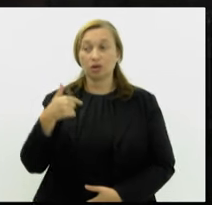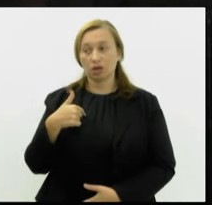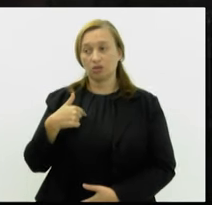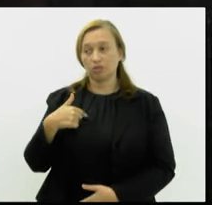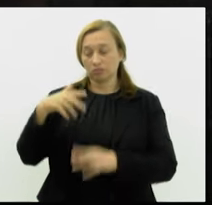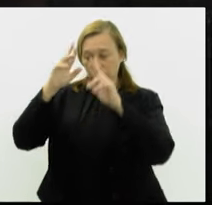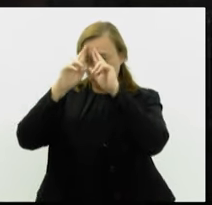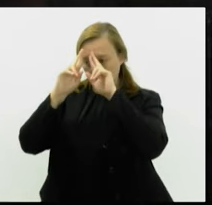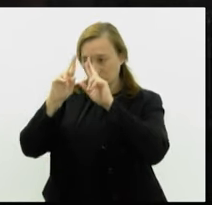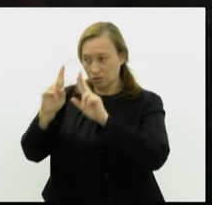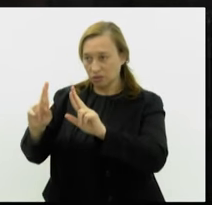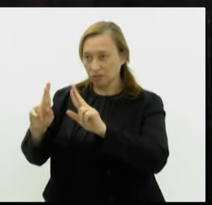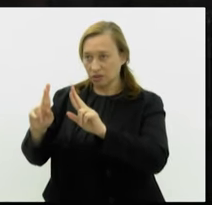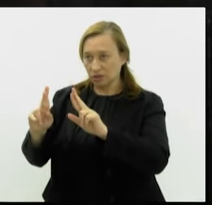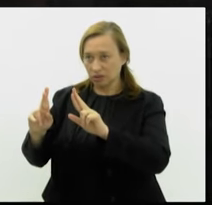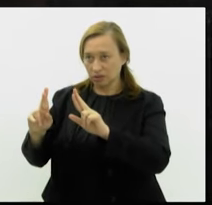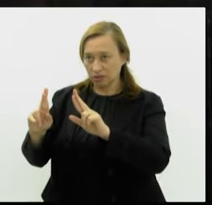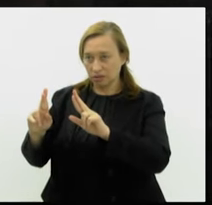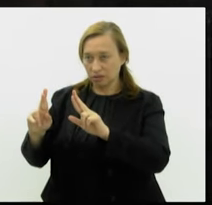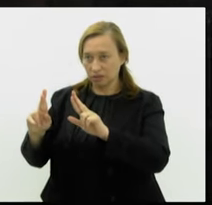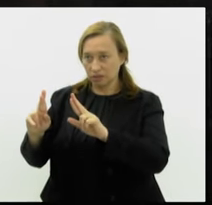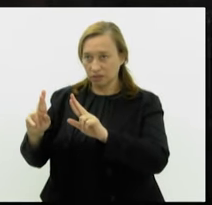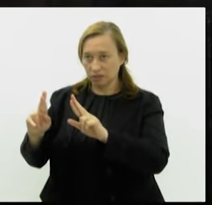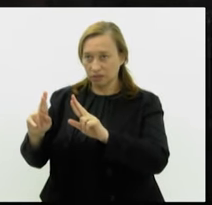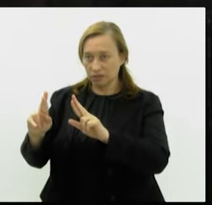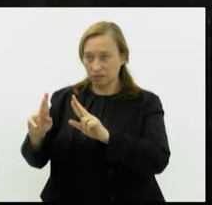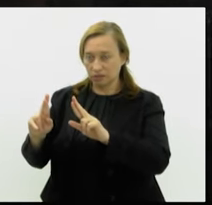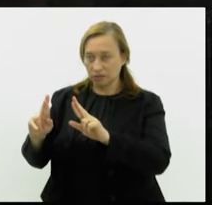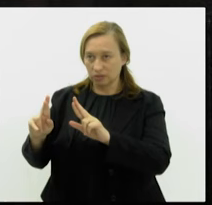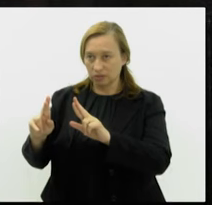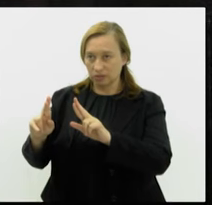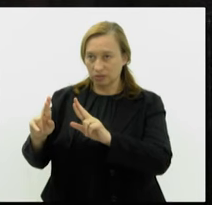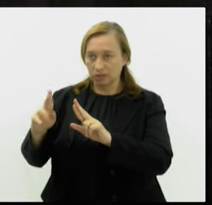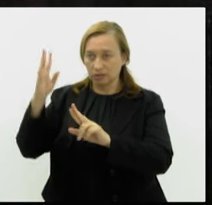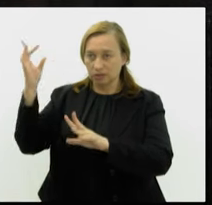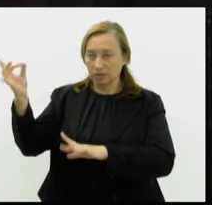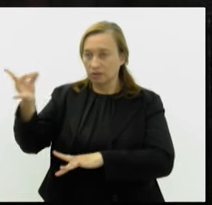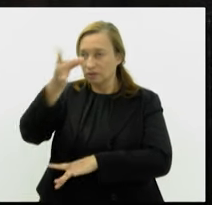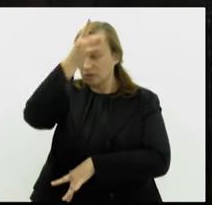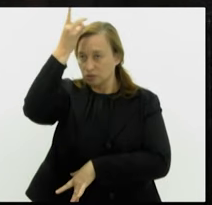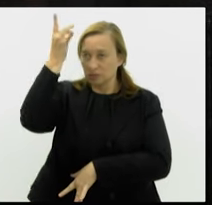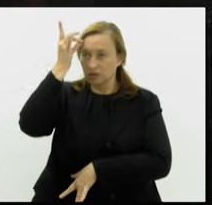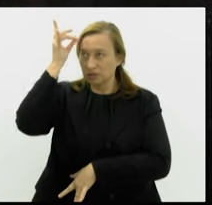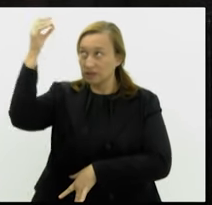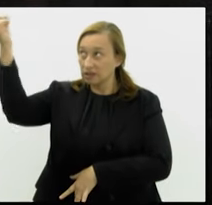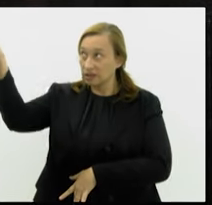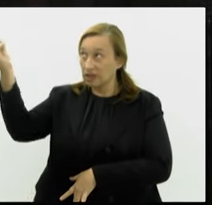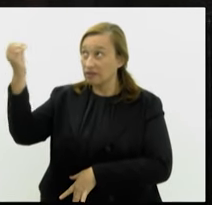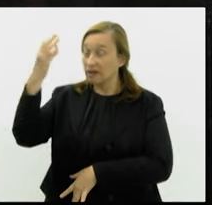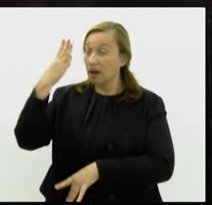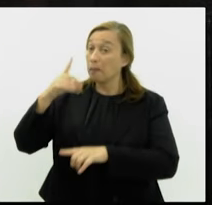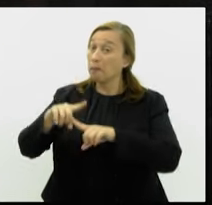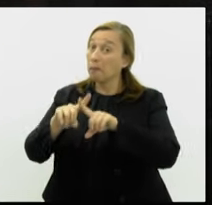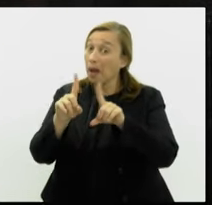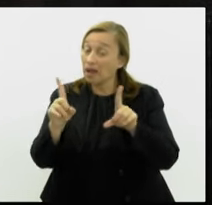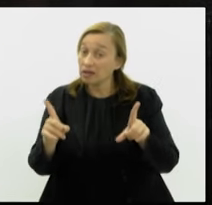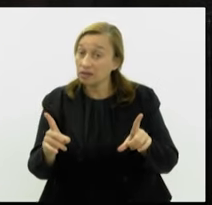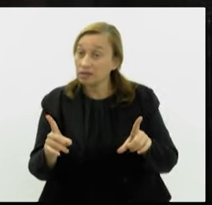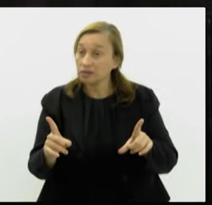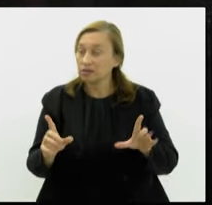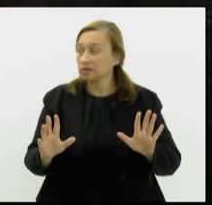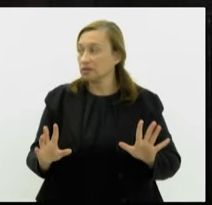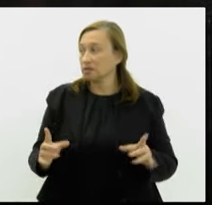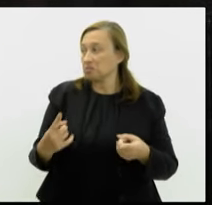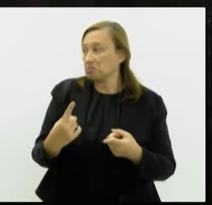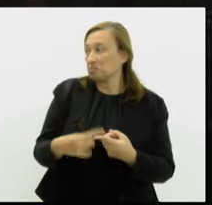respeito a inspiração do Espírito Santo. Mas não é porque respeito que eu